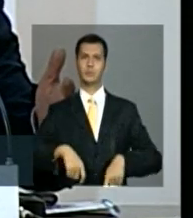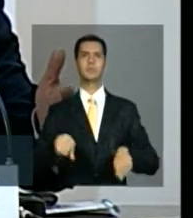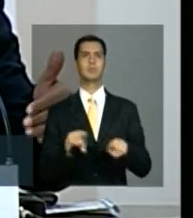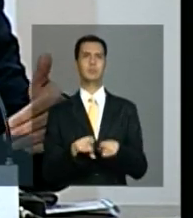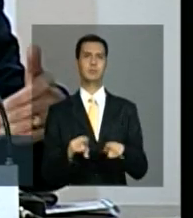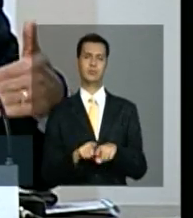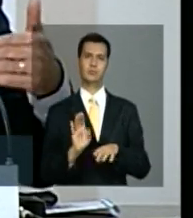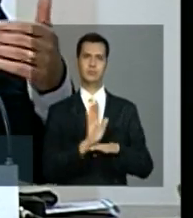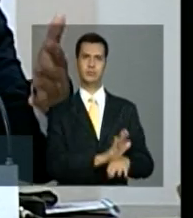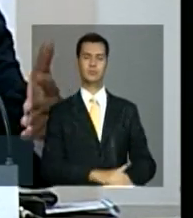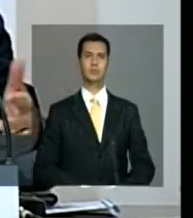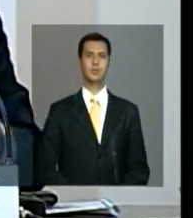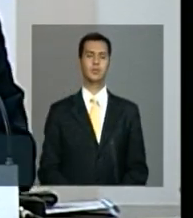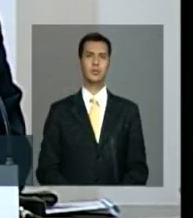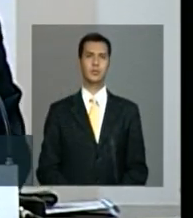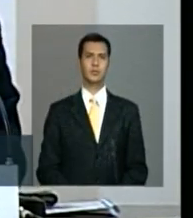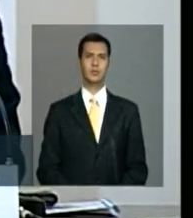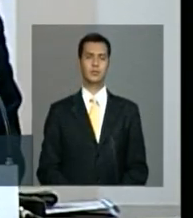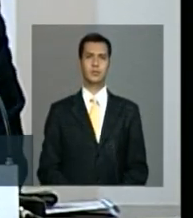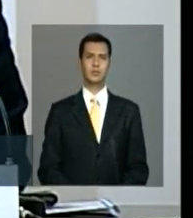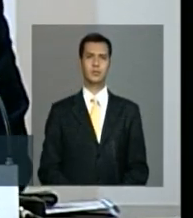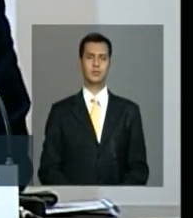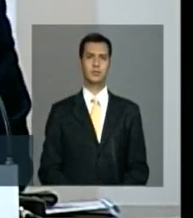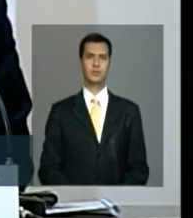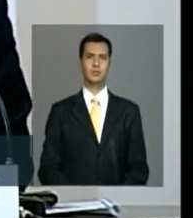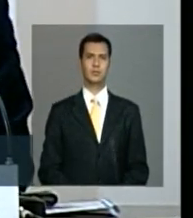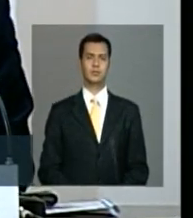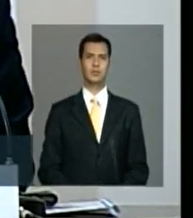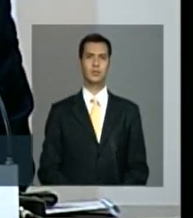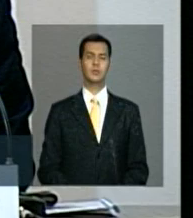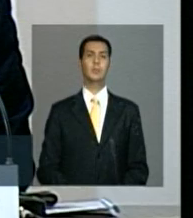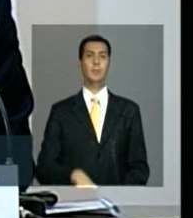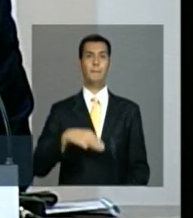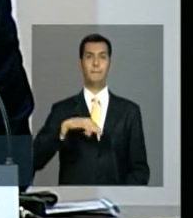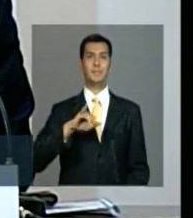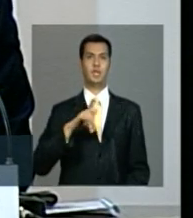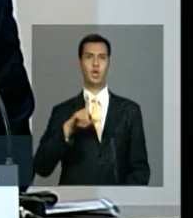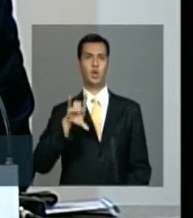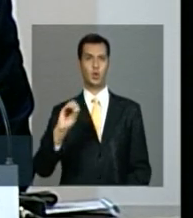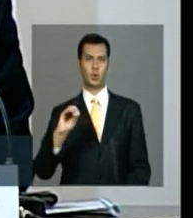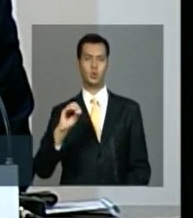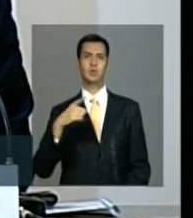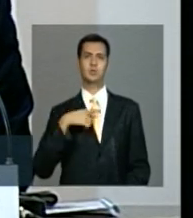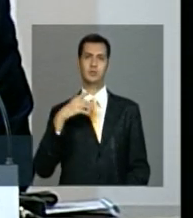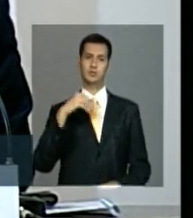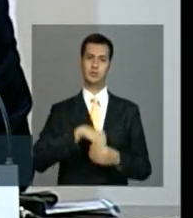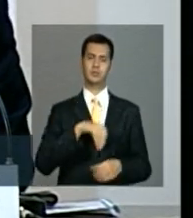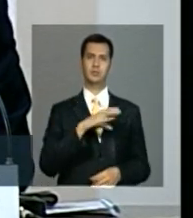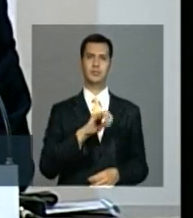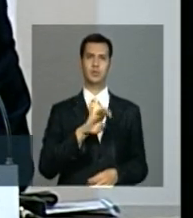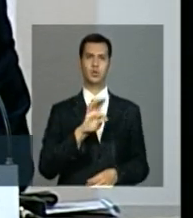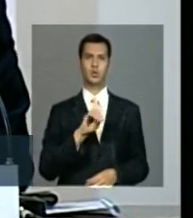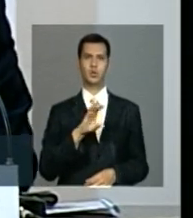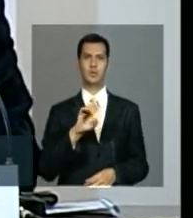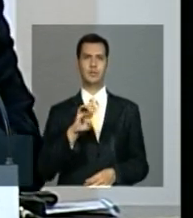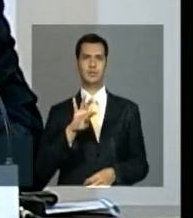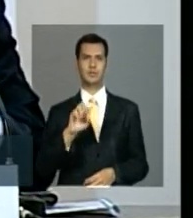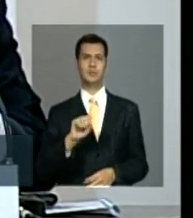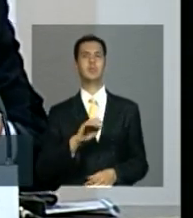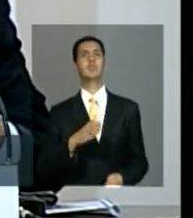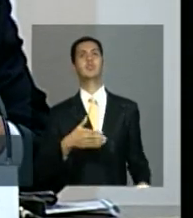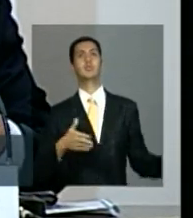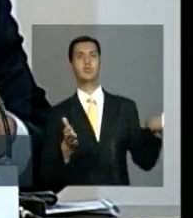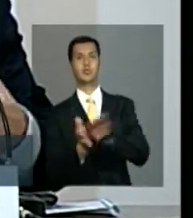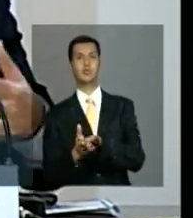mobilizadas o milho foi deslocado das regiões produtoras sobretudo do centrooeste do país E já começa a